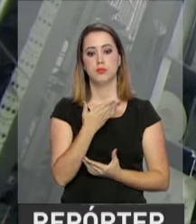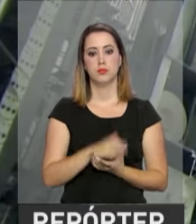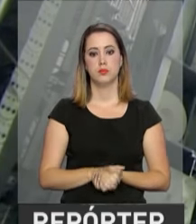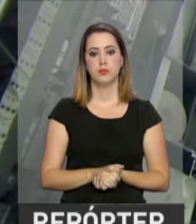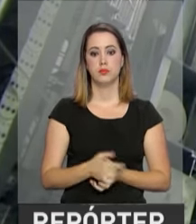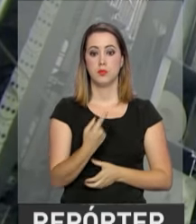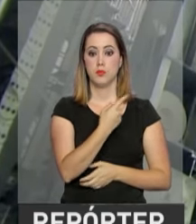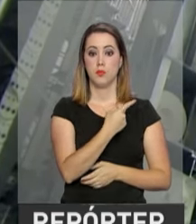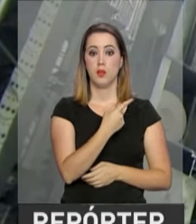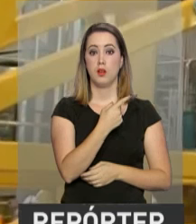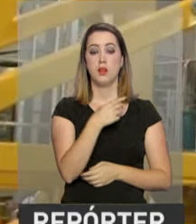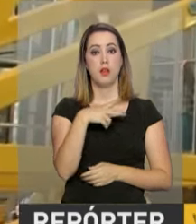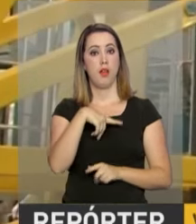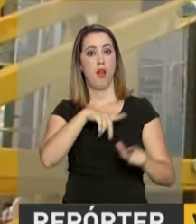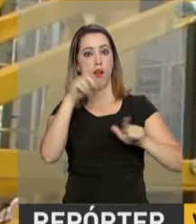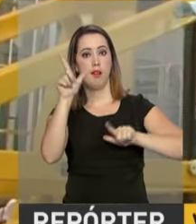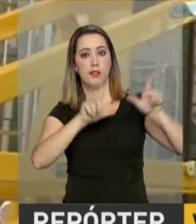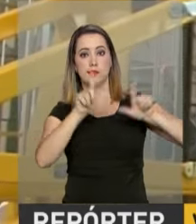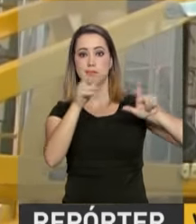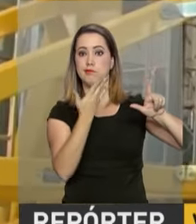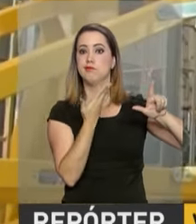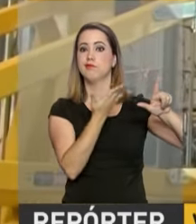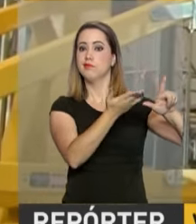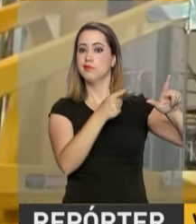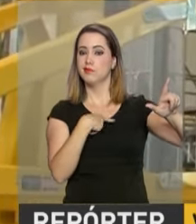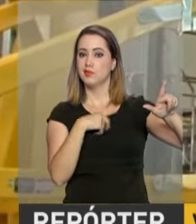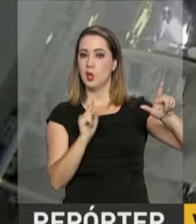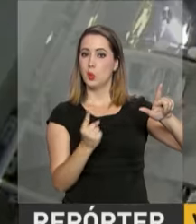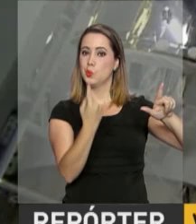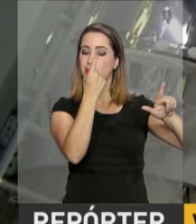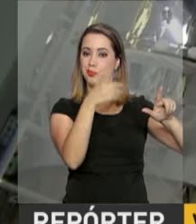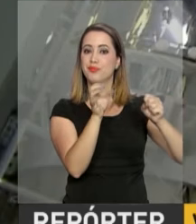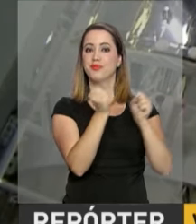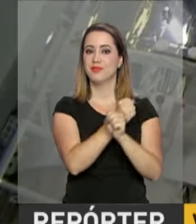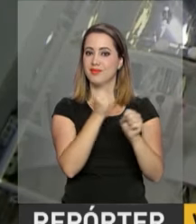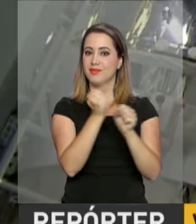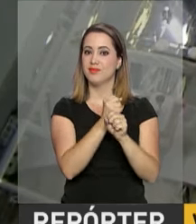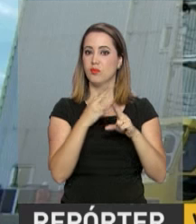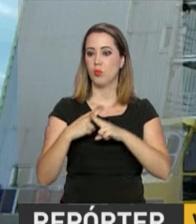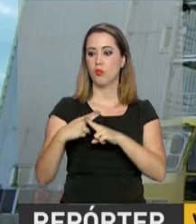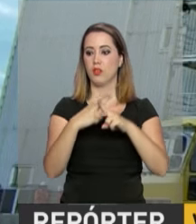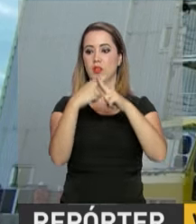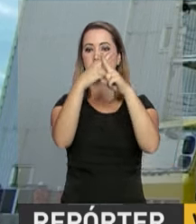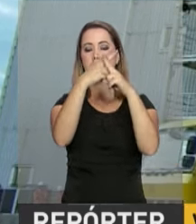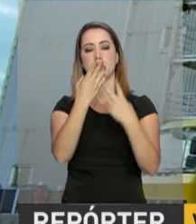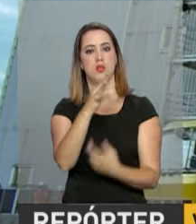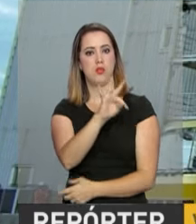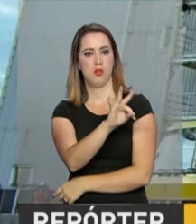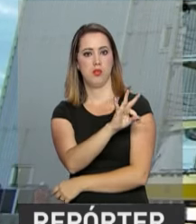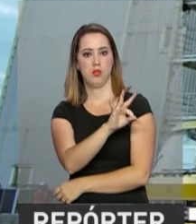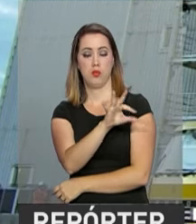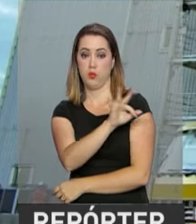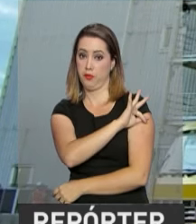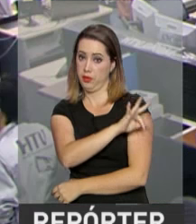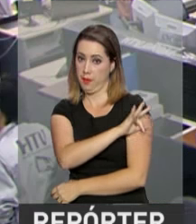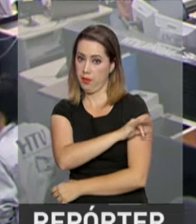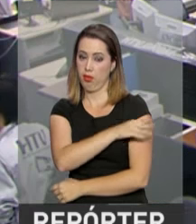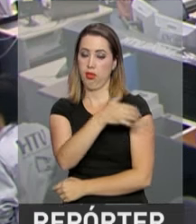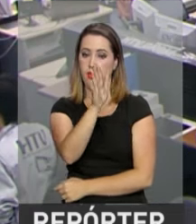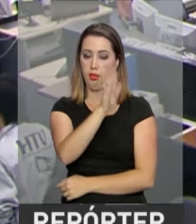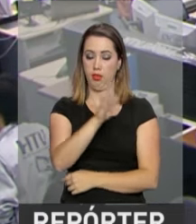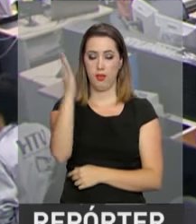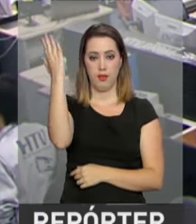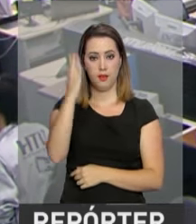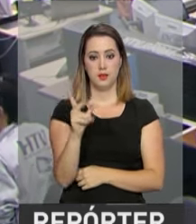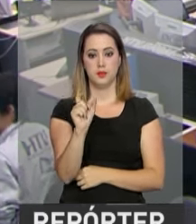essas são imagens do primeiro satélite construído por alunos do ensino fundamental brasileiro a ir para o espaço o